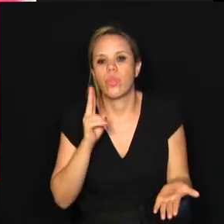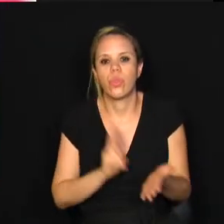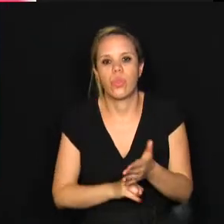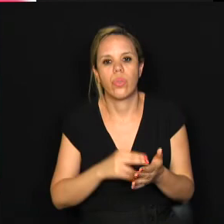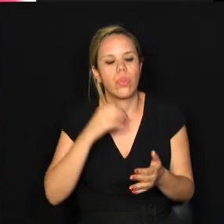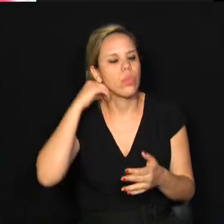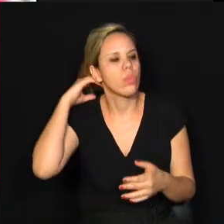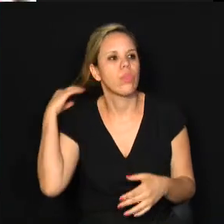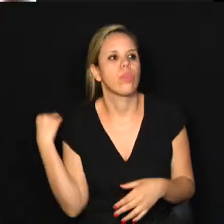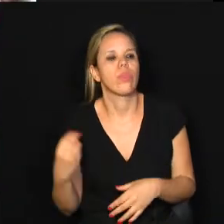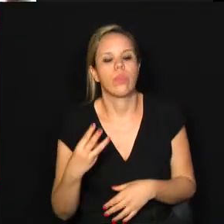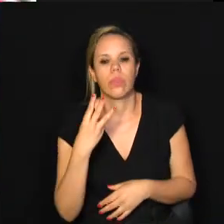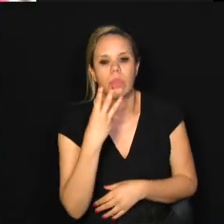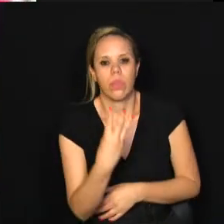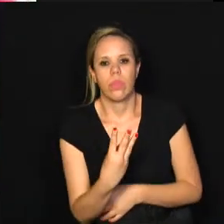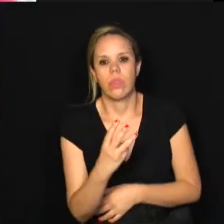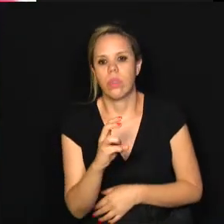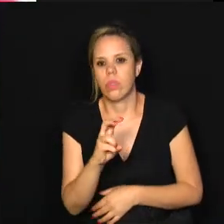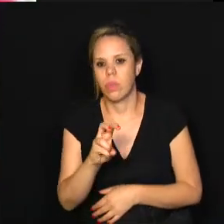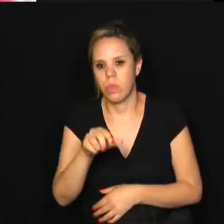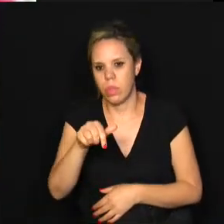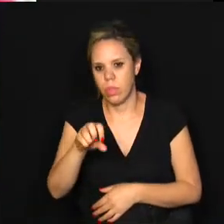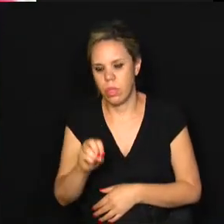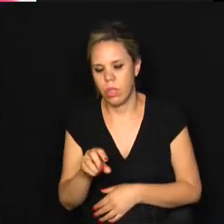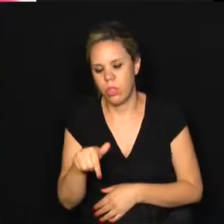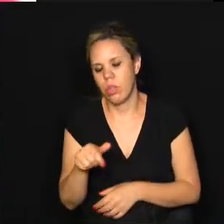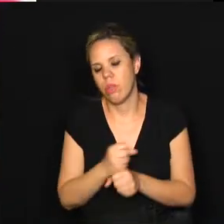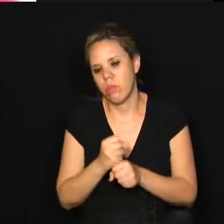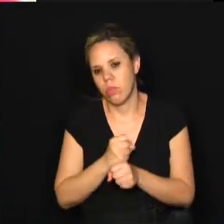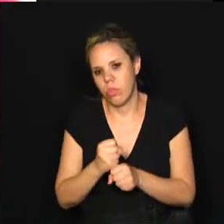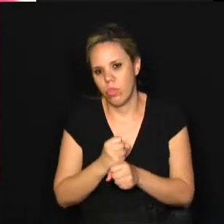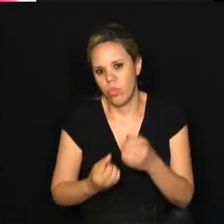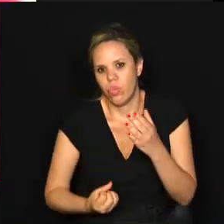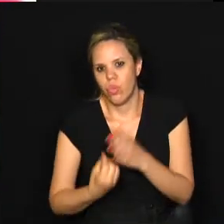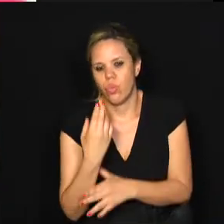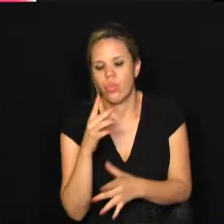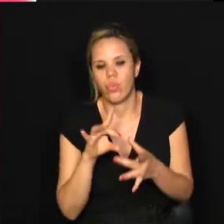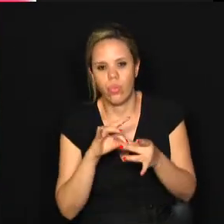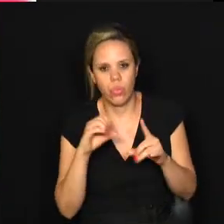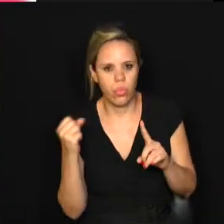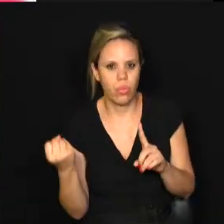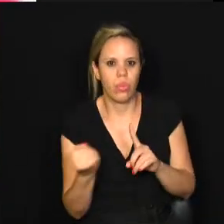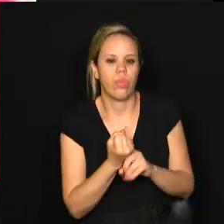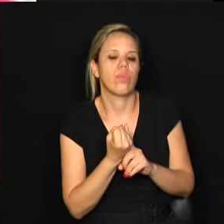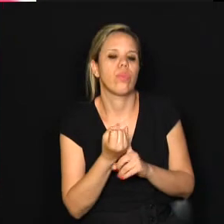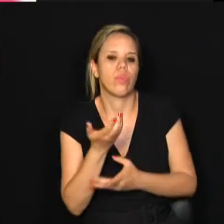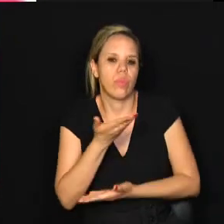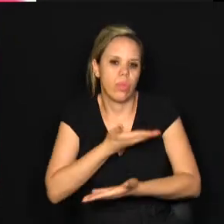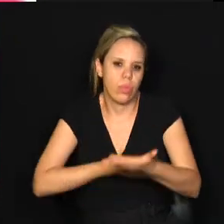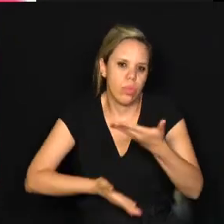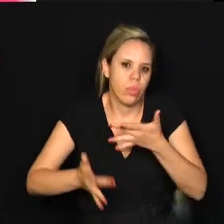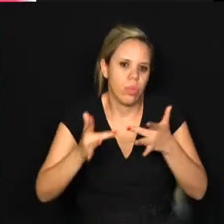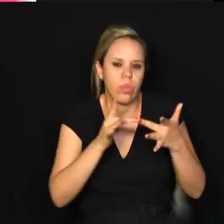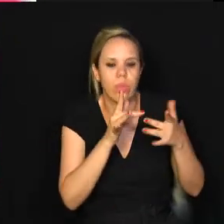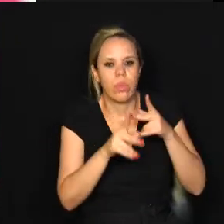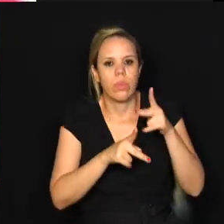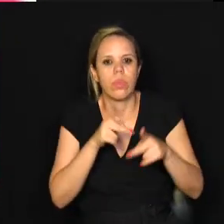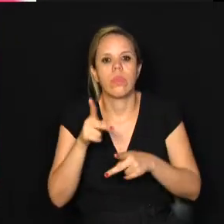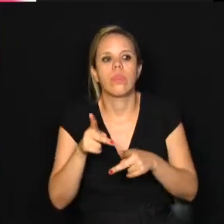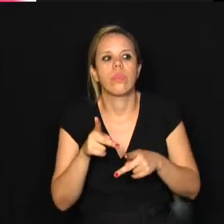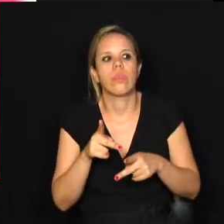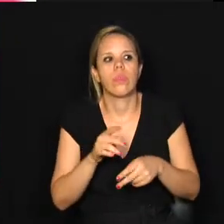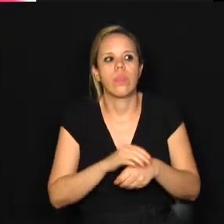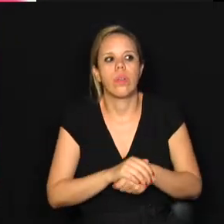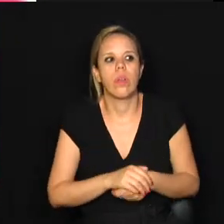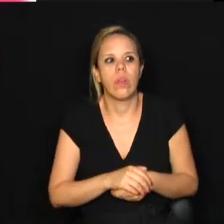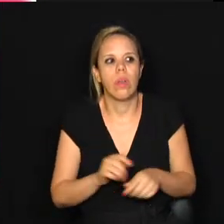há 357 anos que ela foi fundada com um cunho social, ou seja, interligar as pessoas, e dar melhores condições